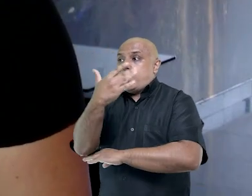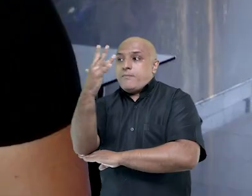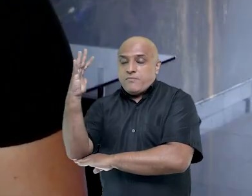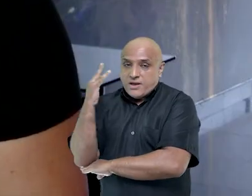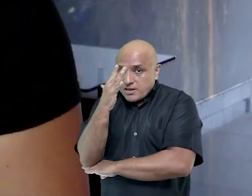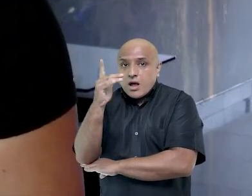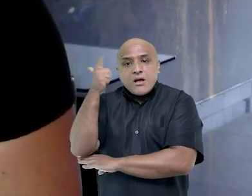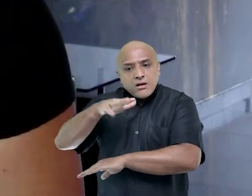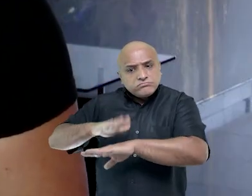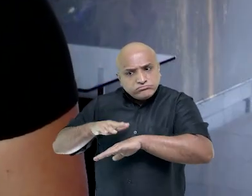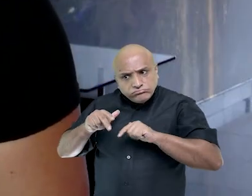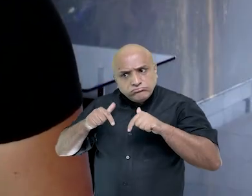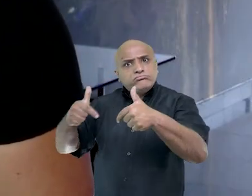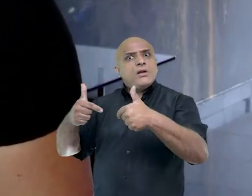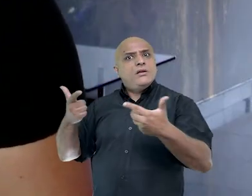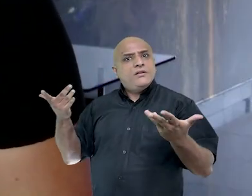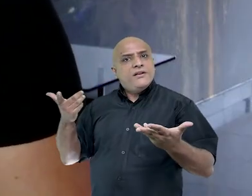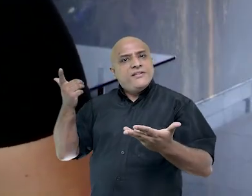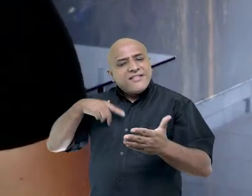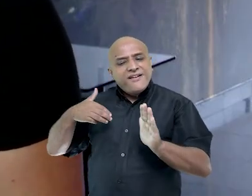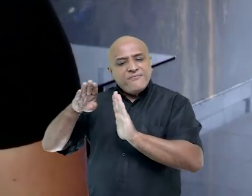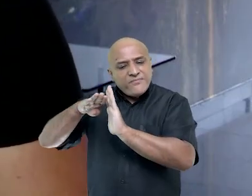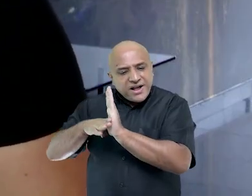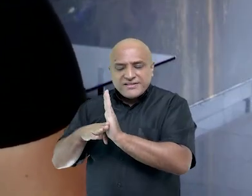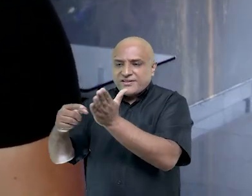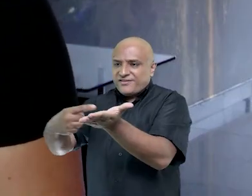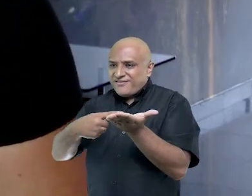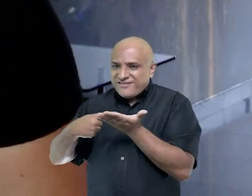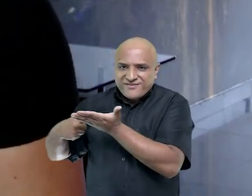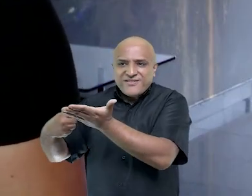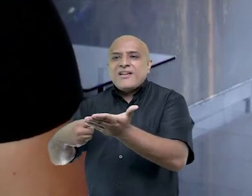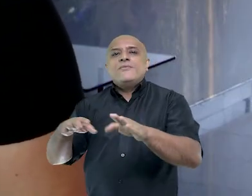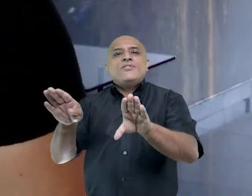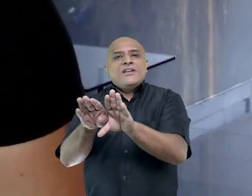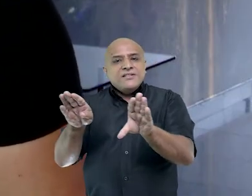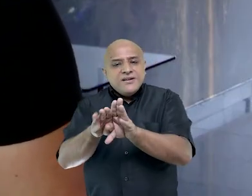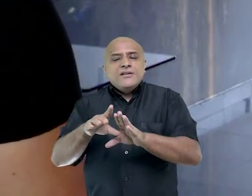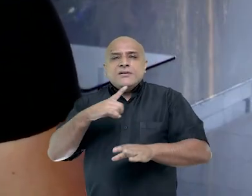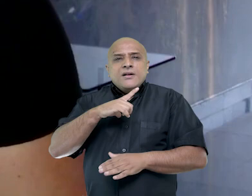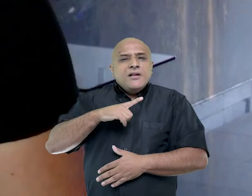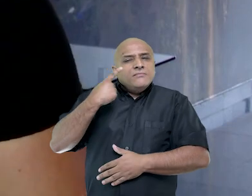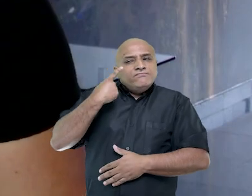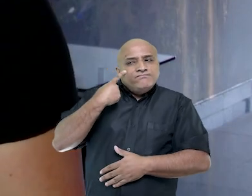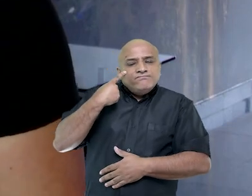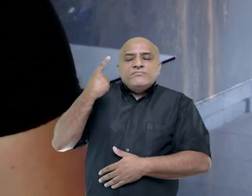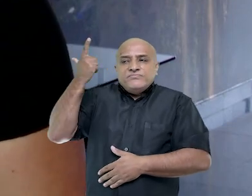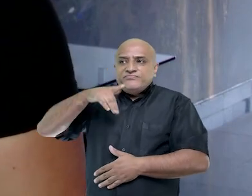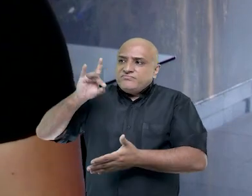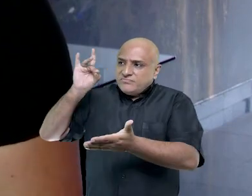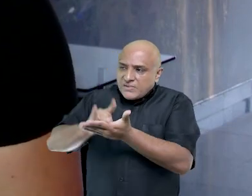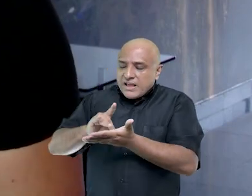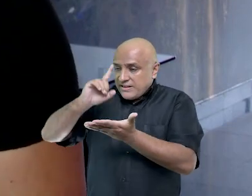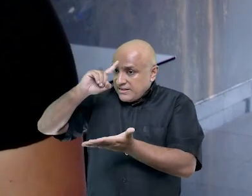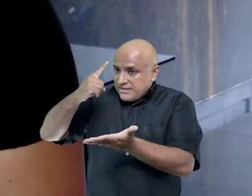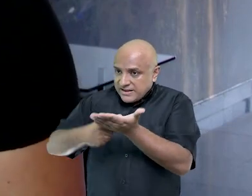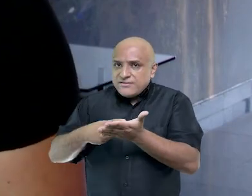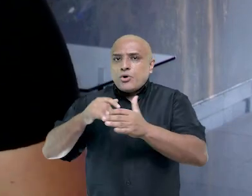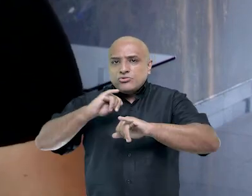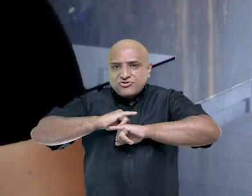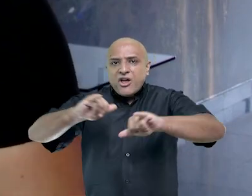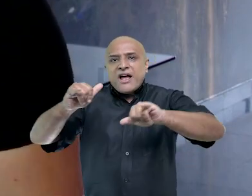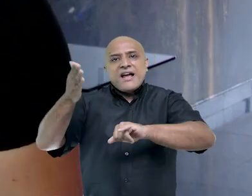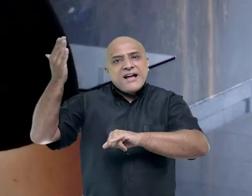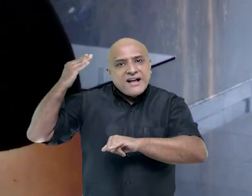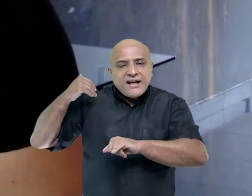seja execuível. Então, essa pauta da conciliação ela veio buscar também conferir execuibilidade nessas decisões que a gente já tinha